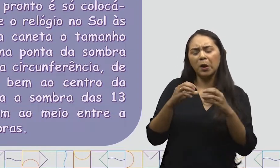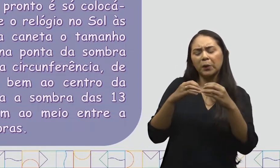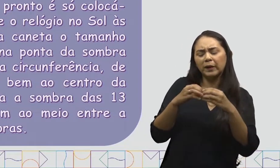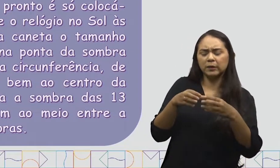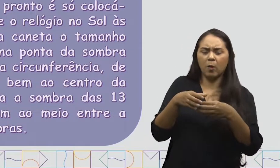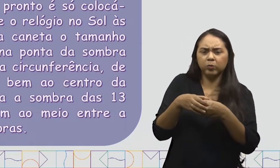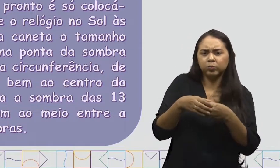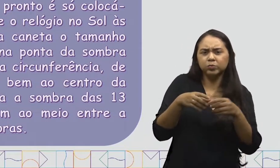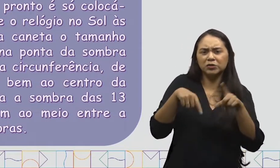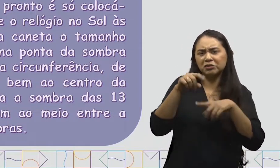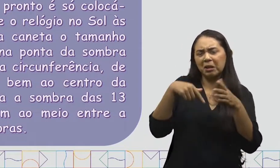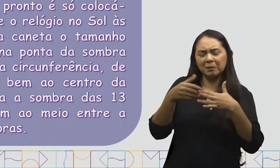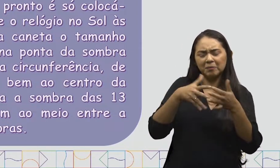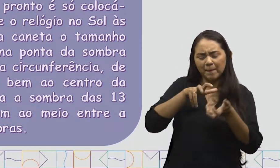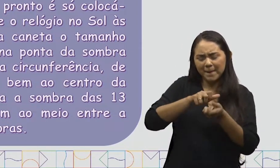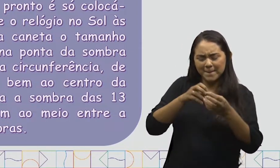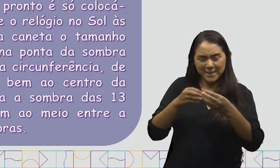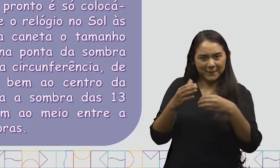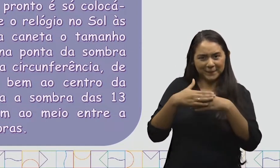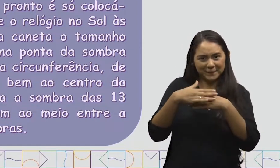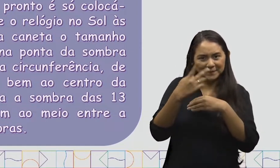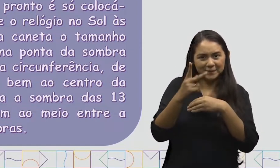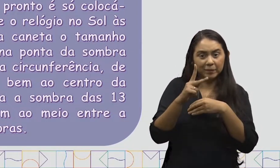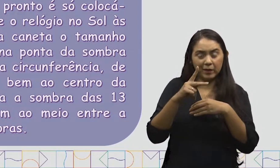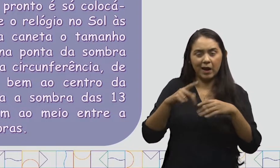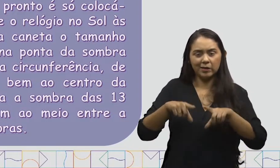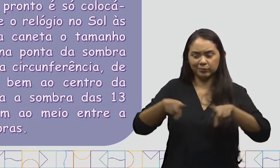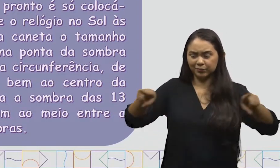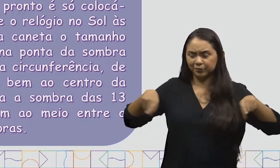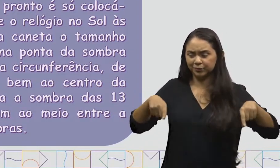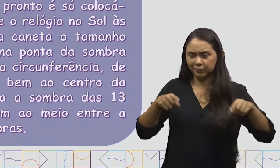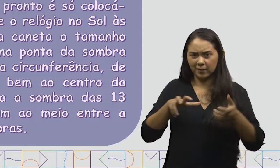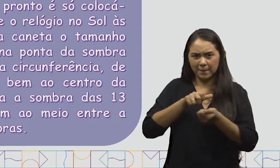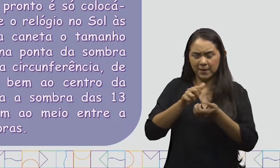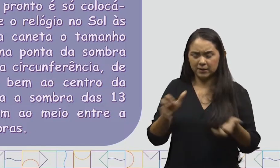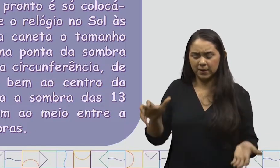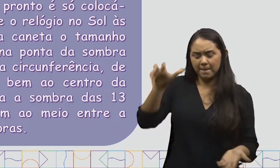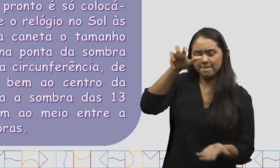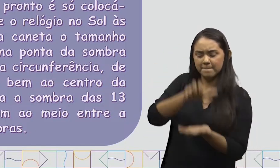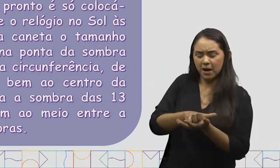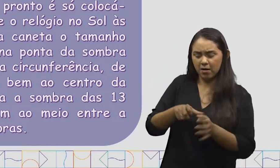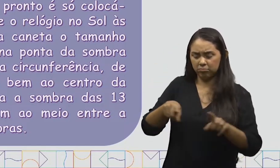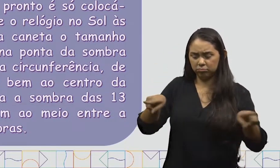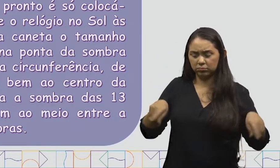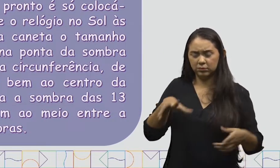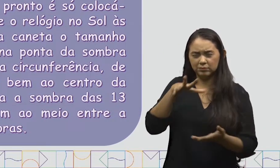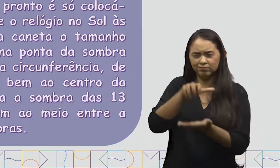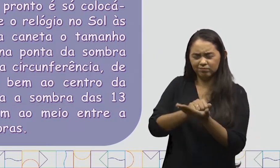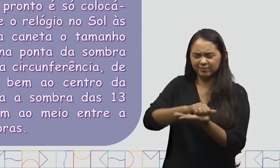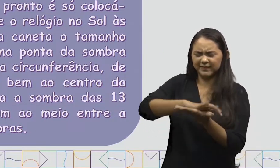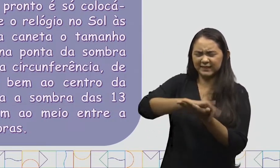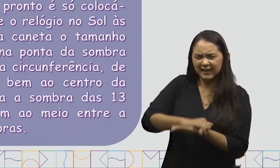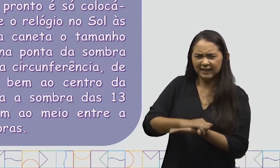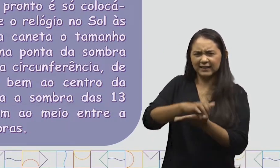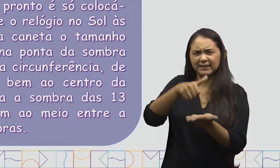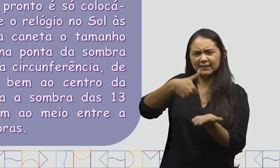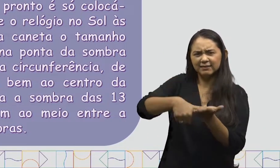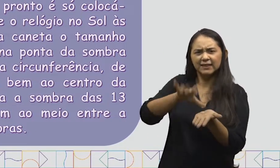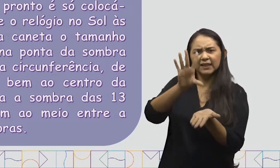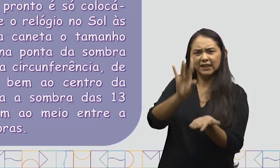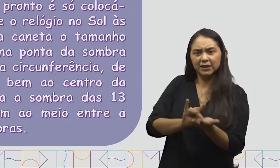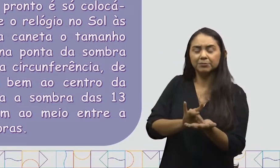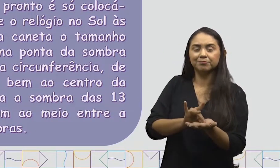quiser. Depois, coloque-a bem ao centro da cartolina. Amasse-a bem para ficar fixa. Em